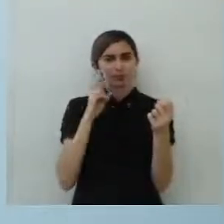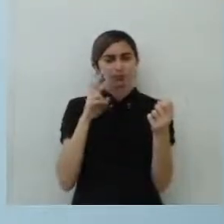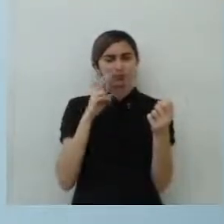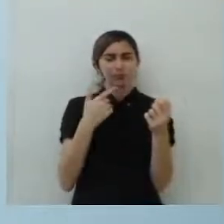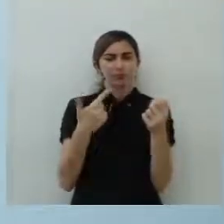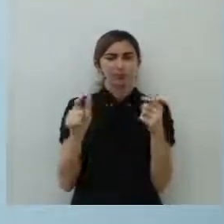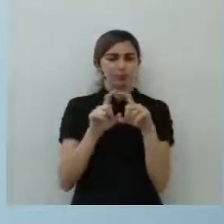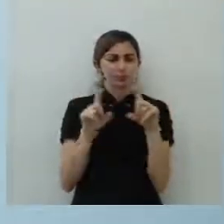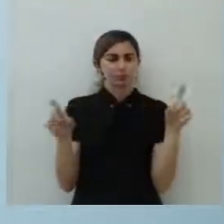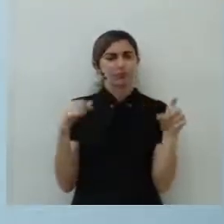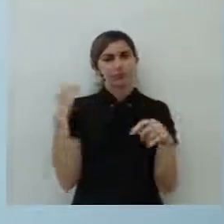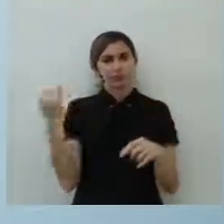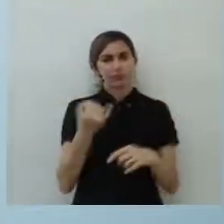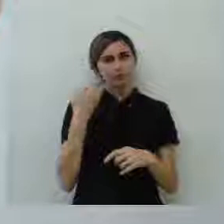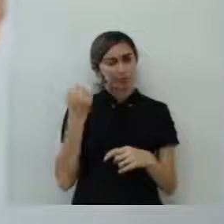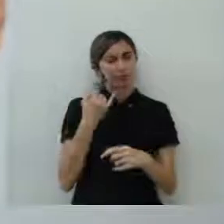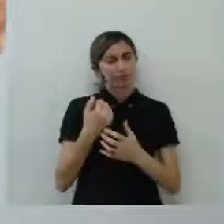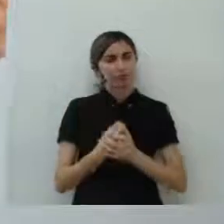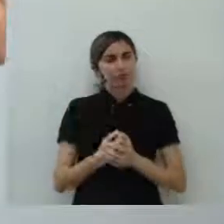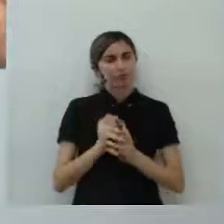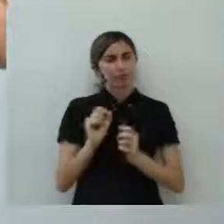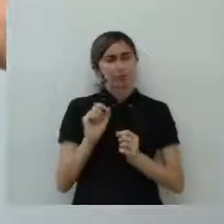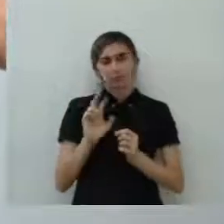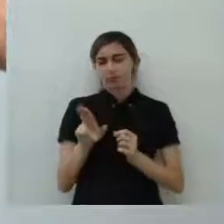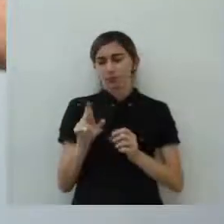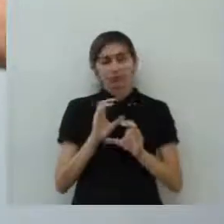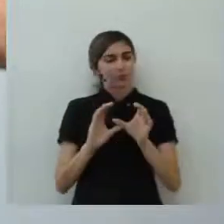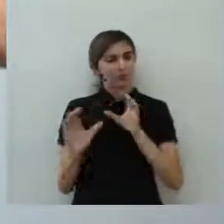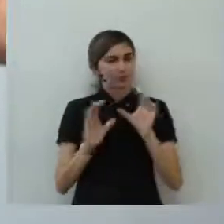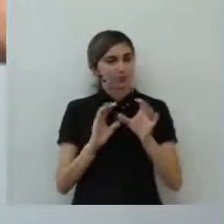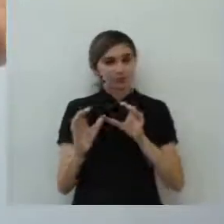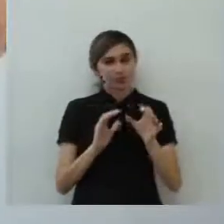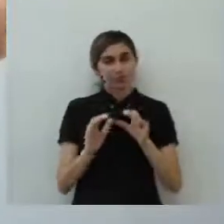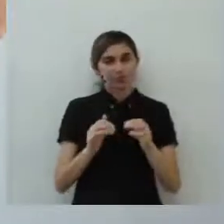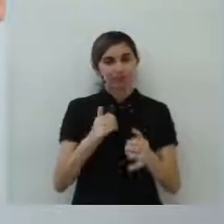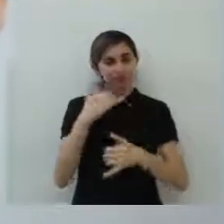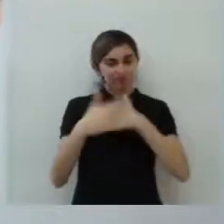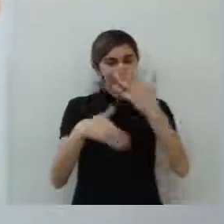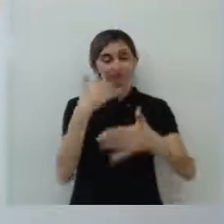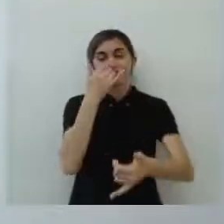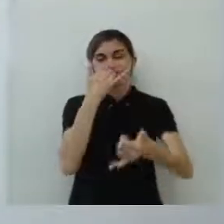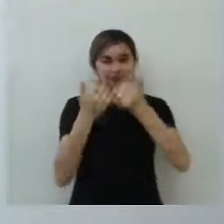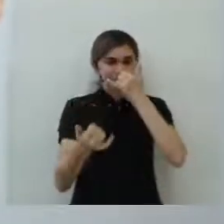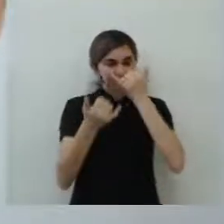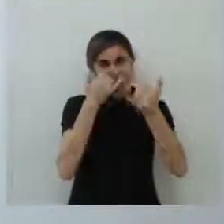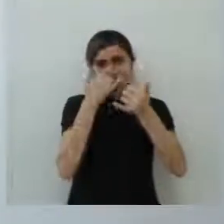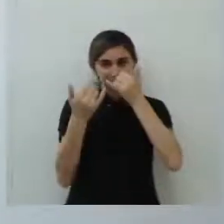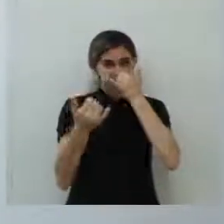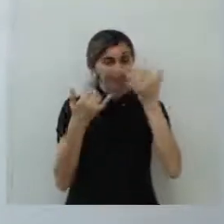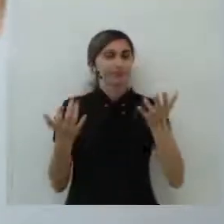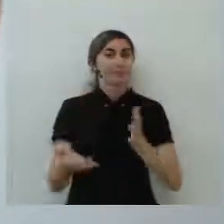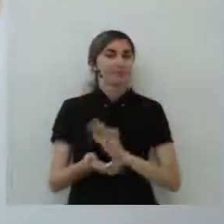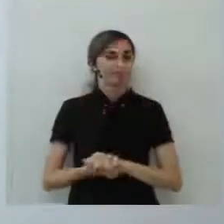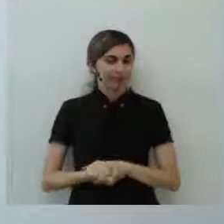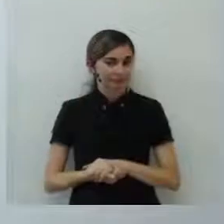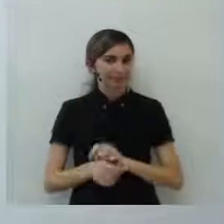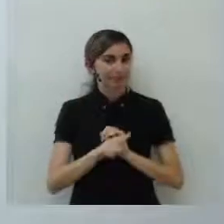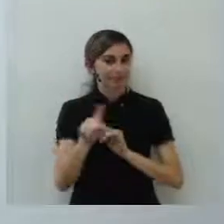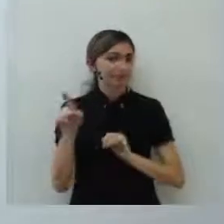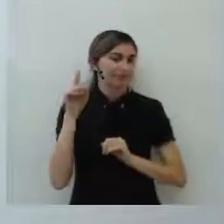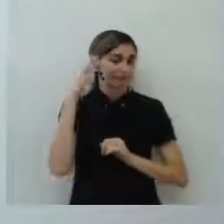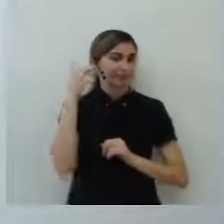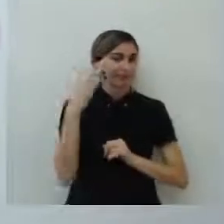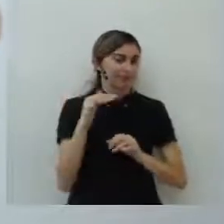frase muito importante dele. Quem não se comunica se trumbica, né? Quem não se comunica se trumbica. Então, ele era um